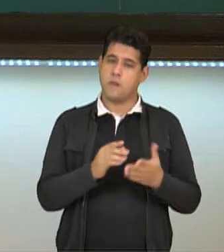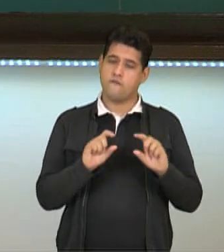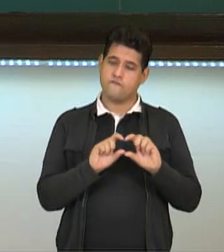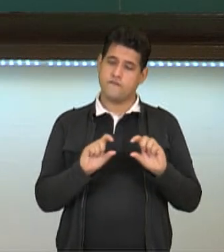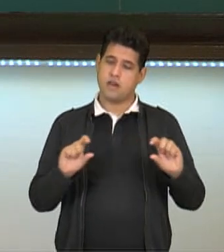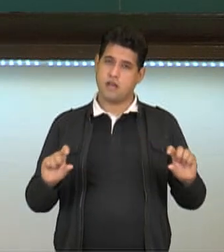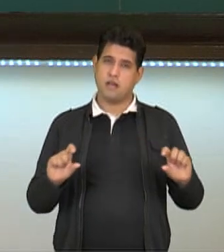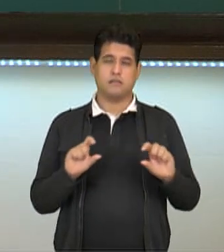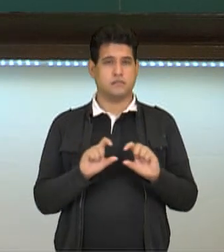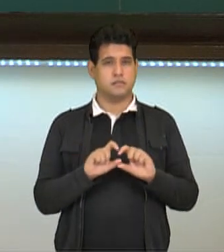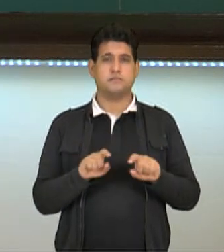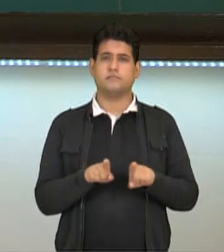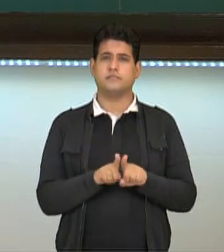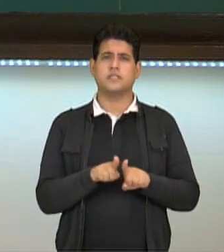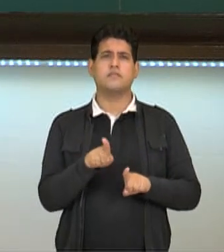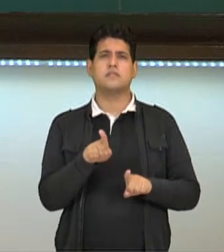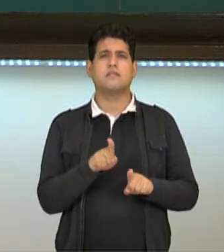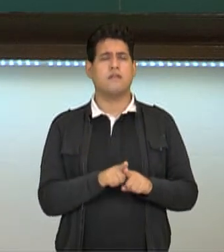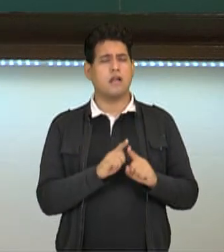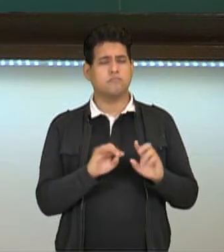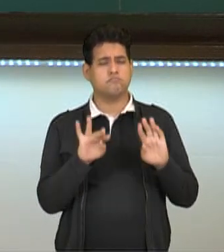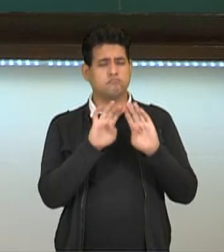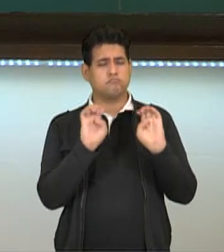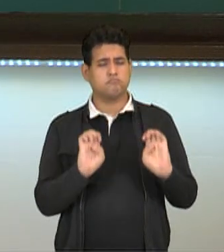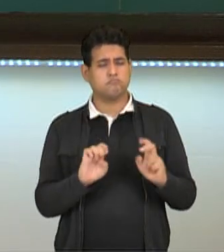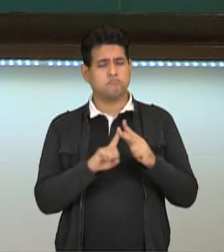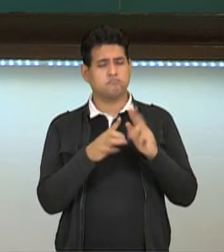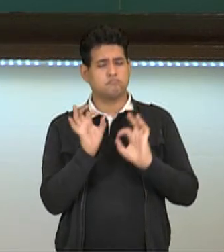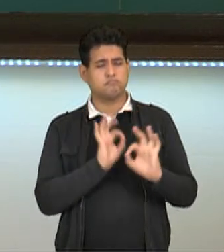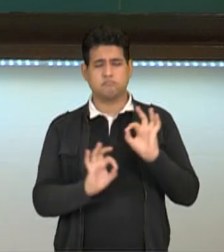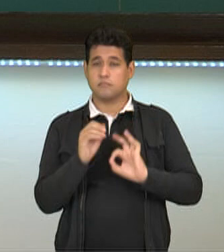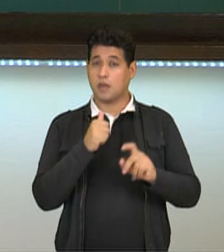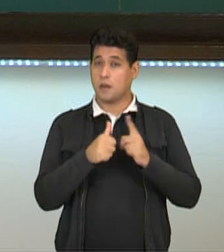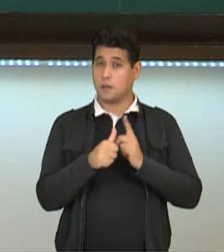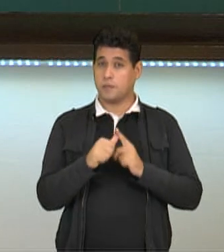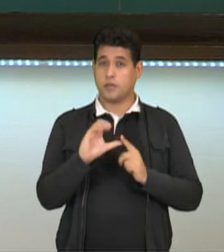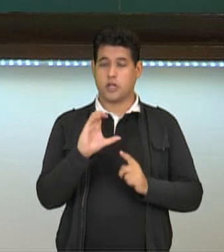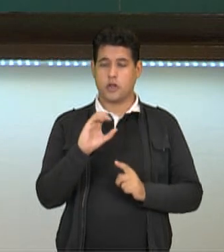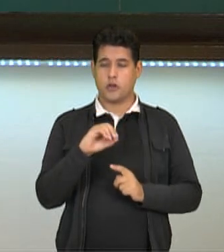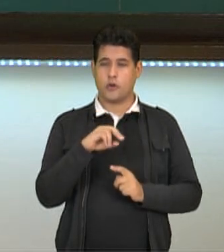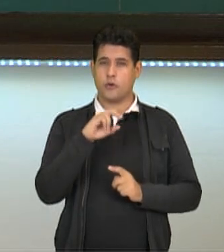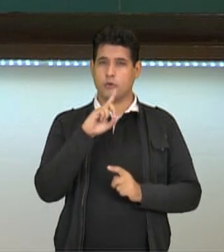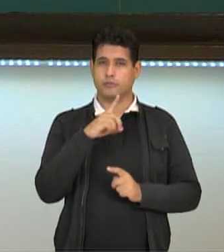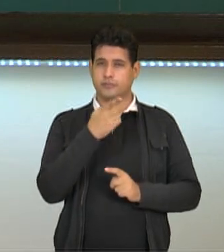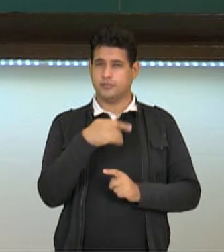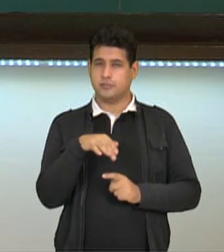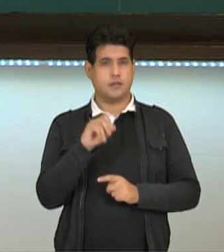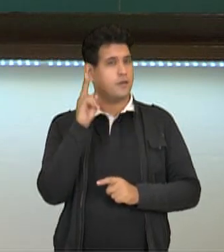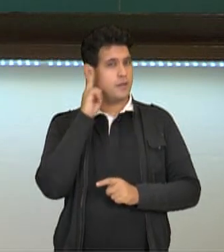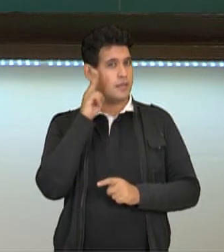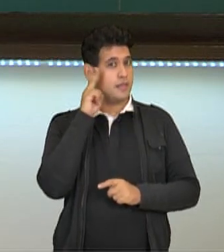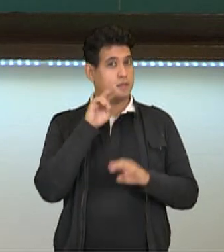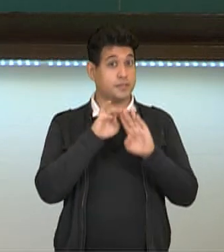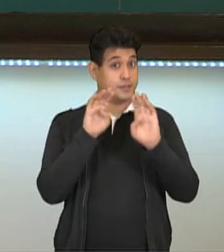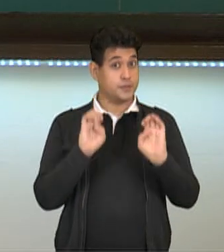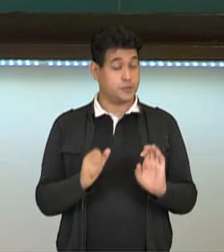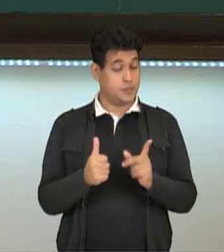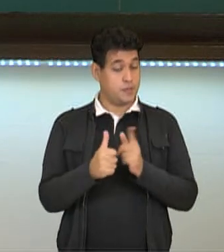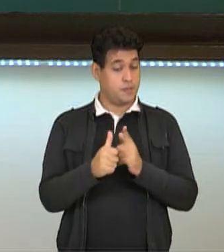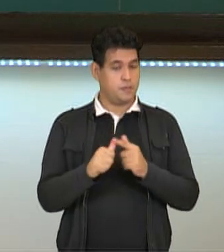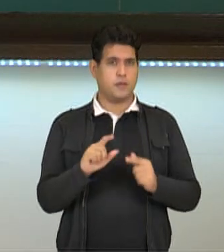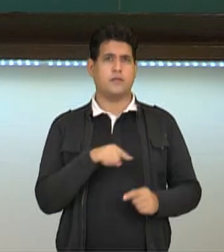você pense aí, e você vai estruturá-la na first conditional. Lembra da estrutura, ó, primeiro